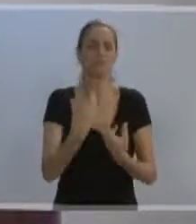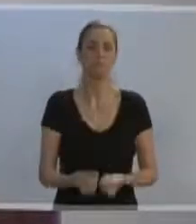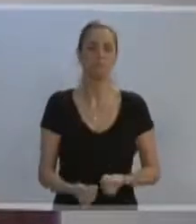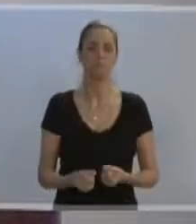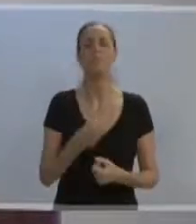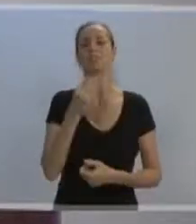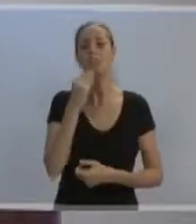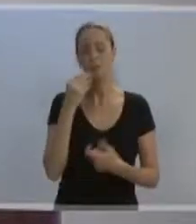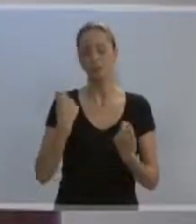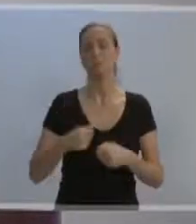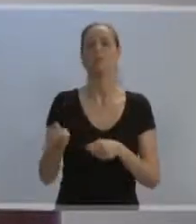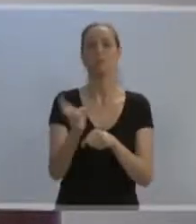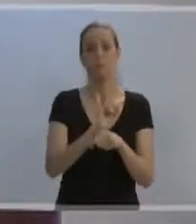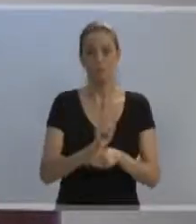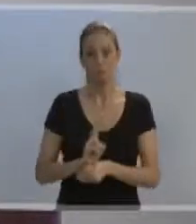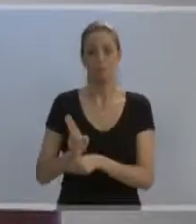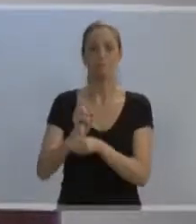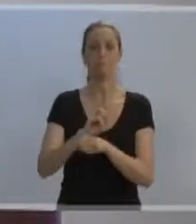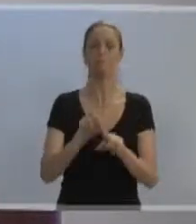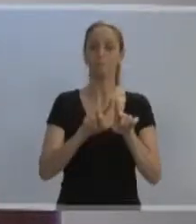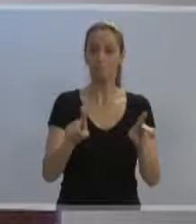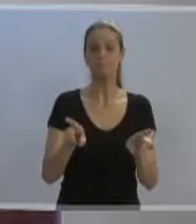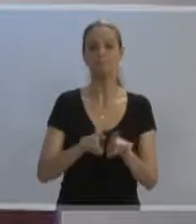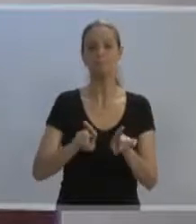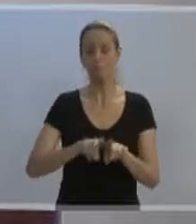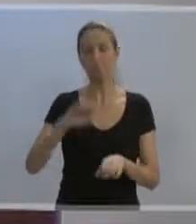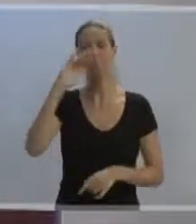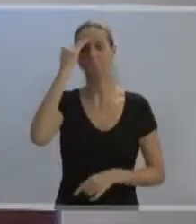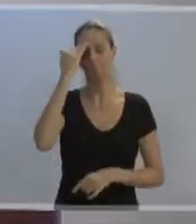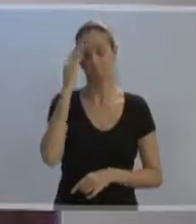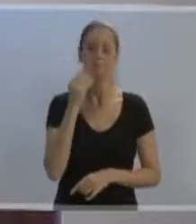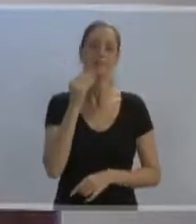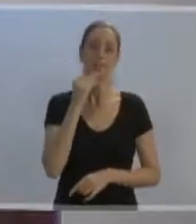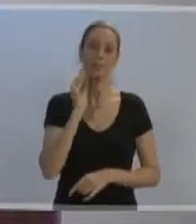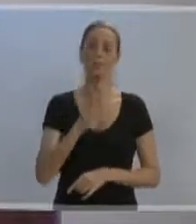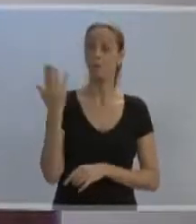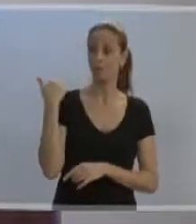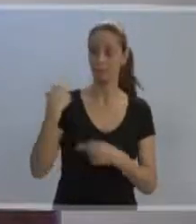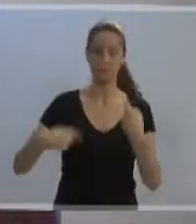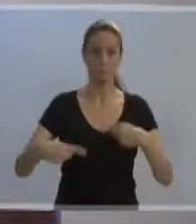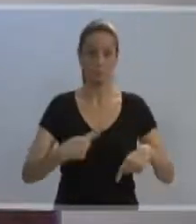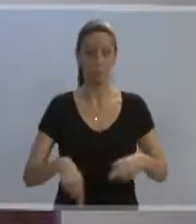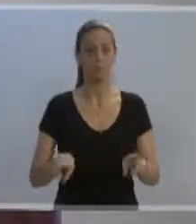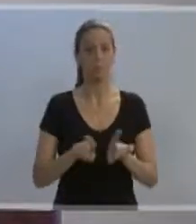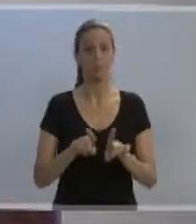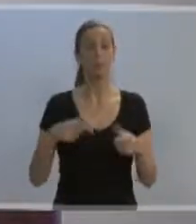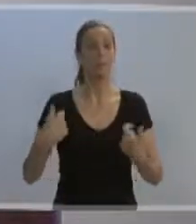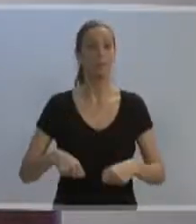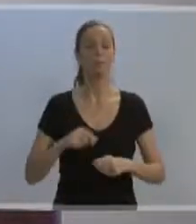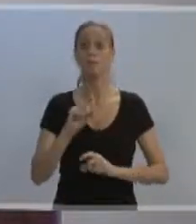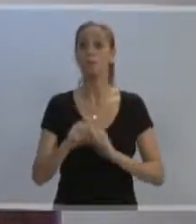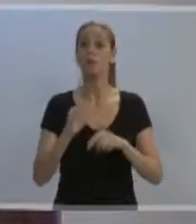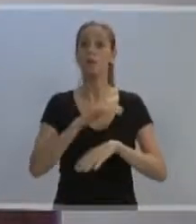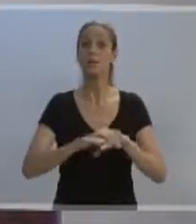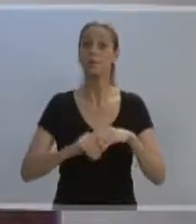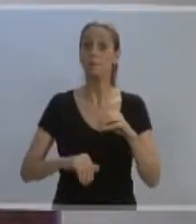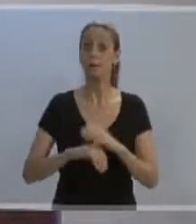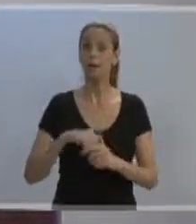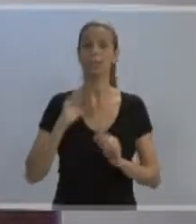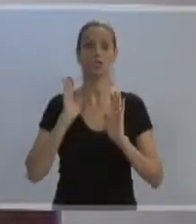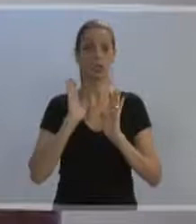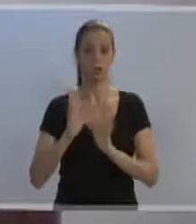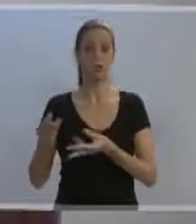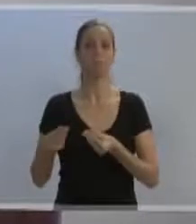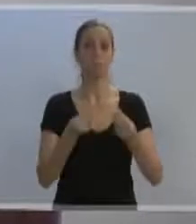fazer a fiscalização e entendo também que isso já foi discutido aqui que nós vamos colocar em prática levamos isso a seter